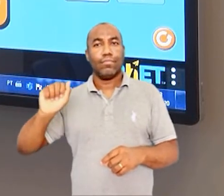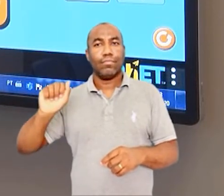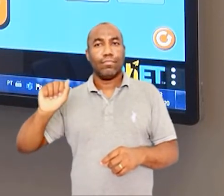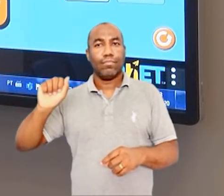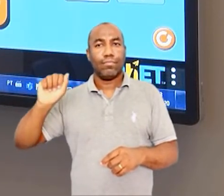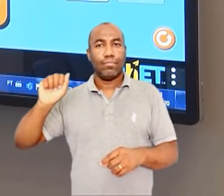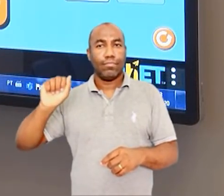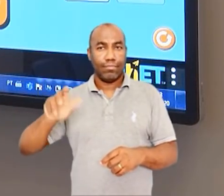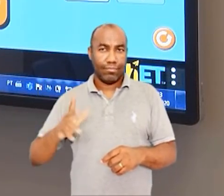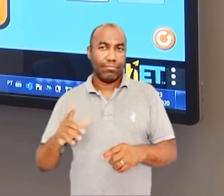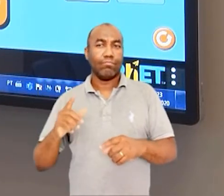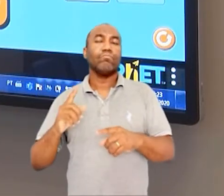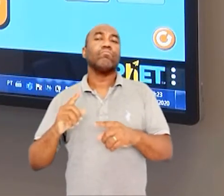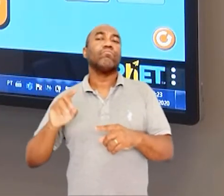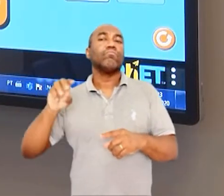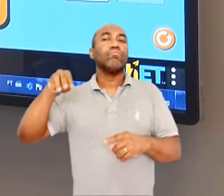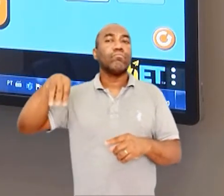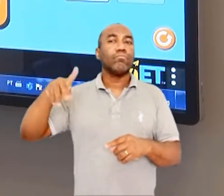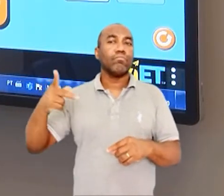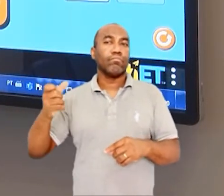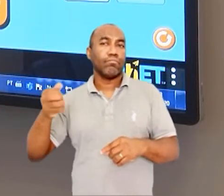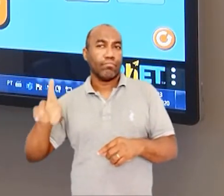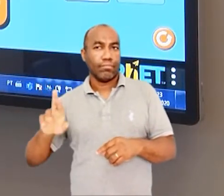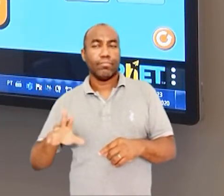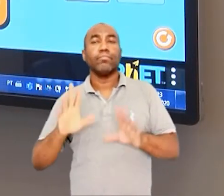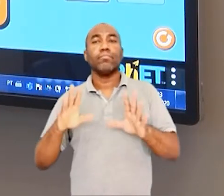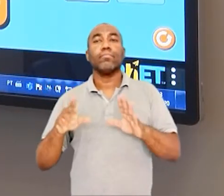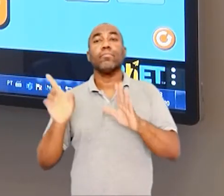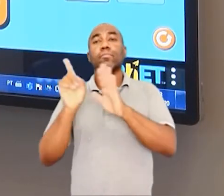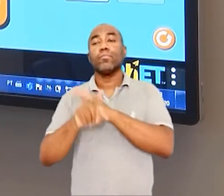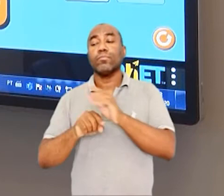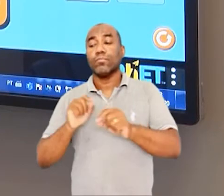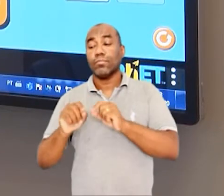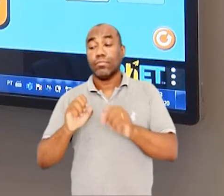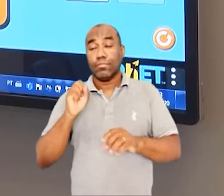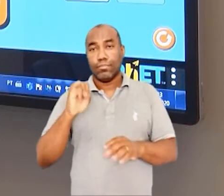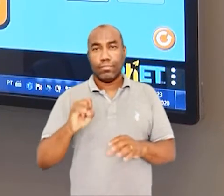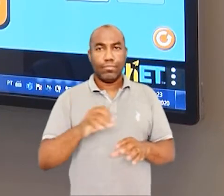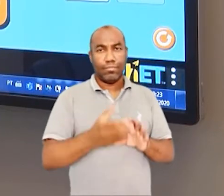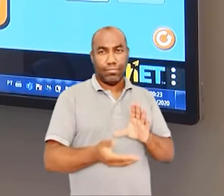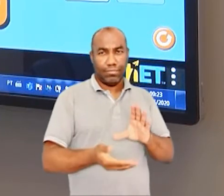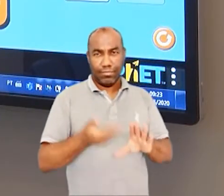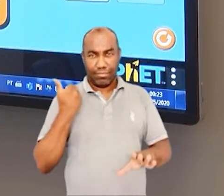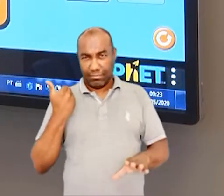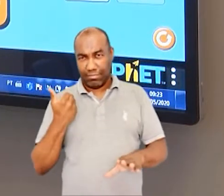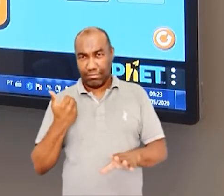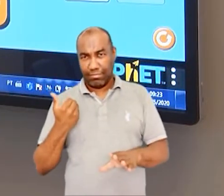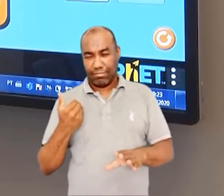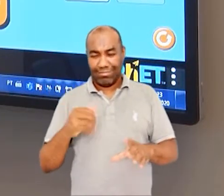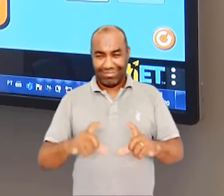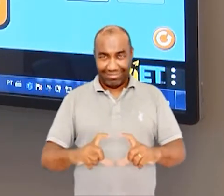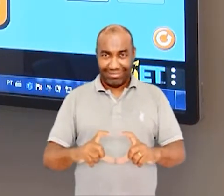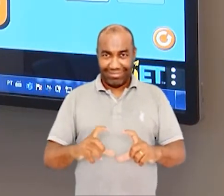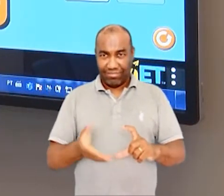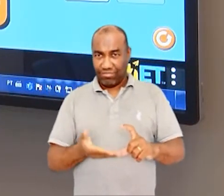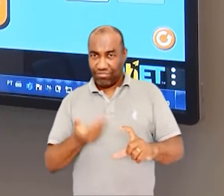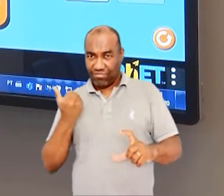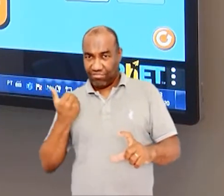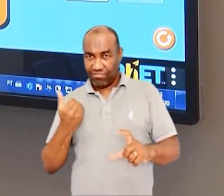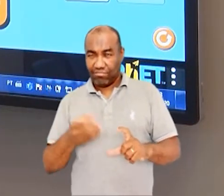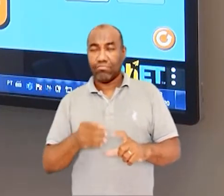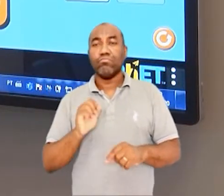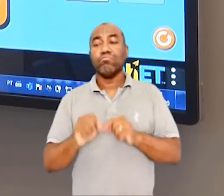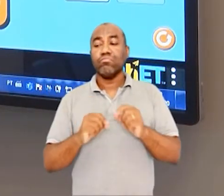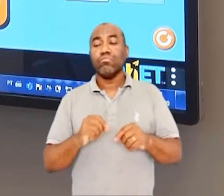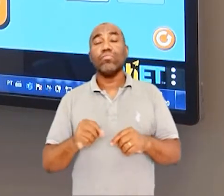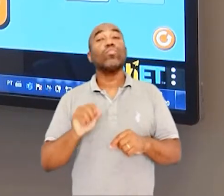A terceira pergunta, se eu retirar esse resistor, o que